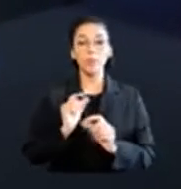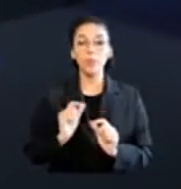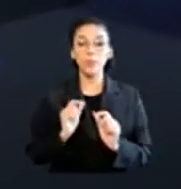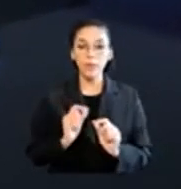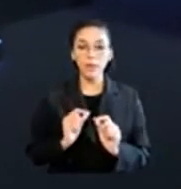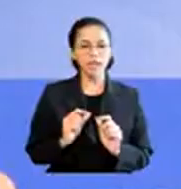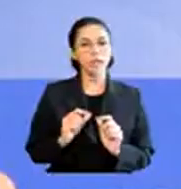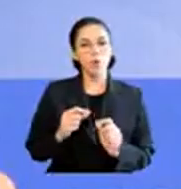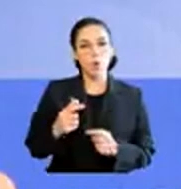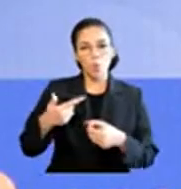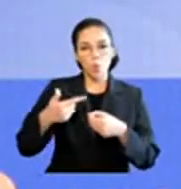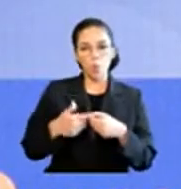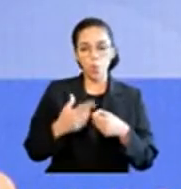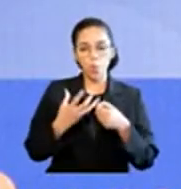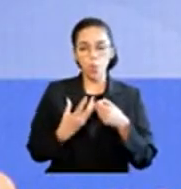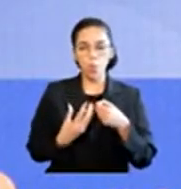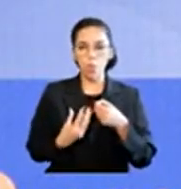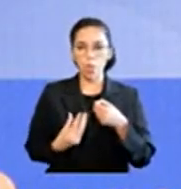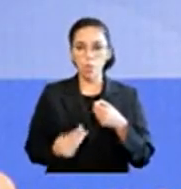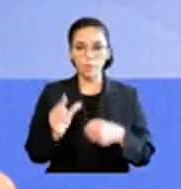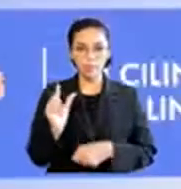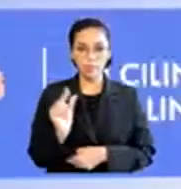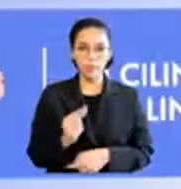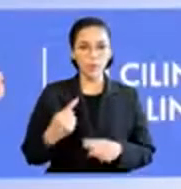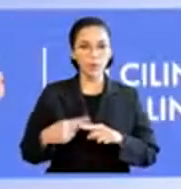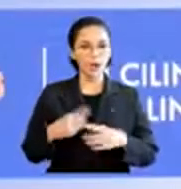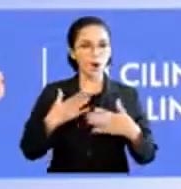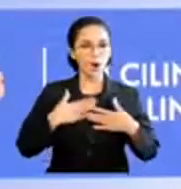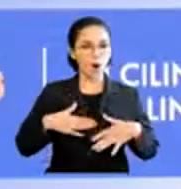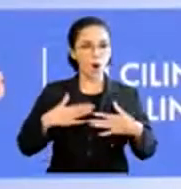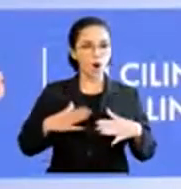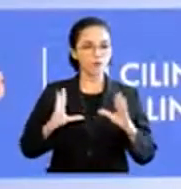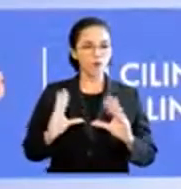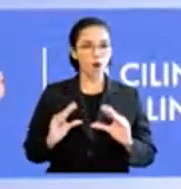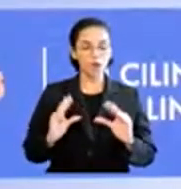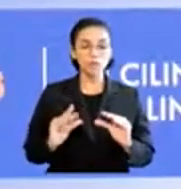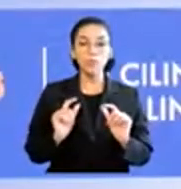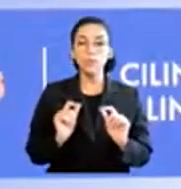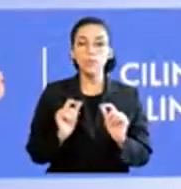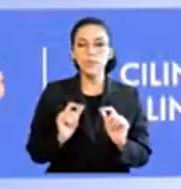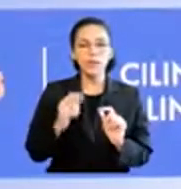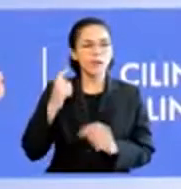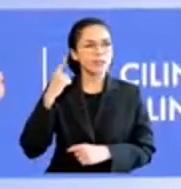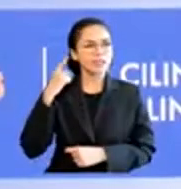muito em conforto, já que proporciona menos ruído. Por fim, esse